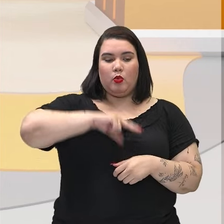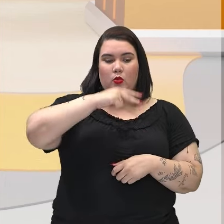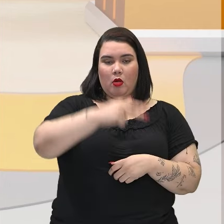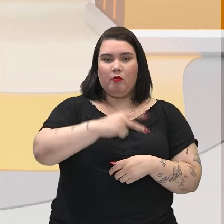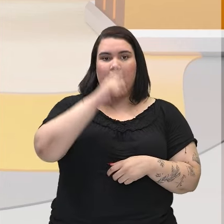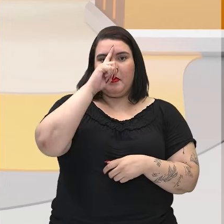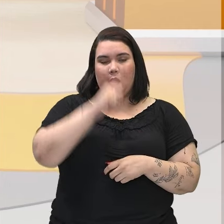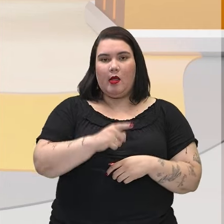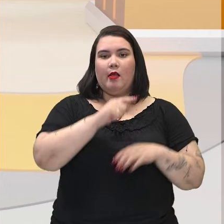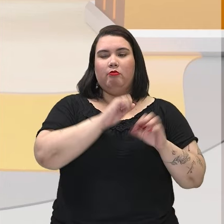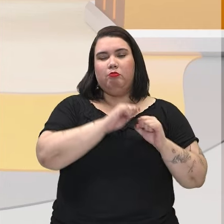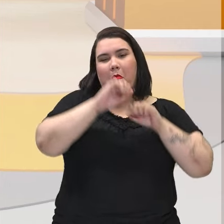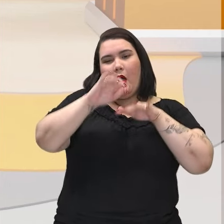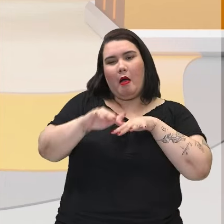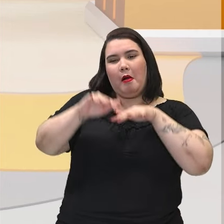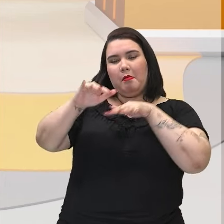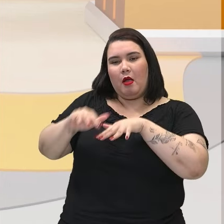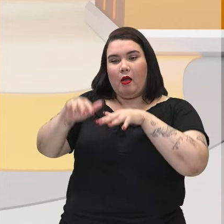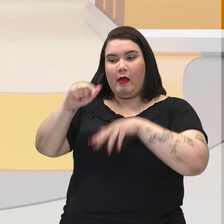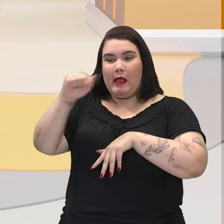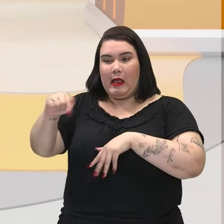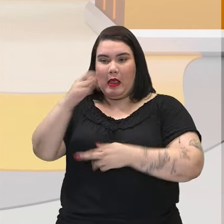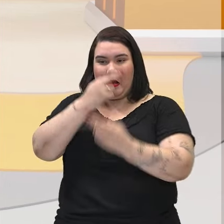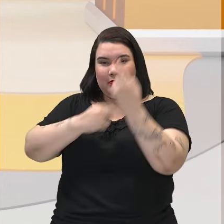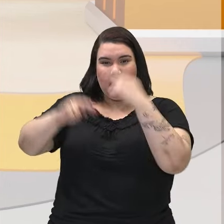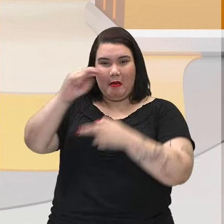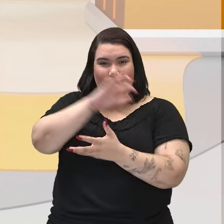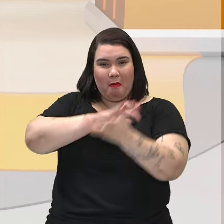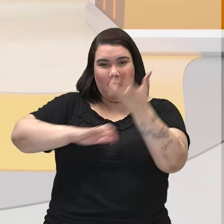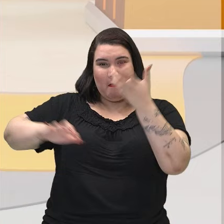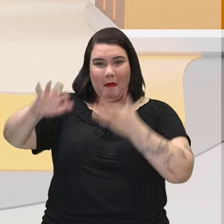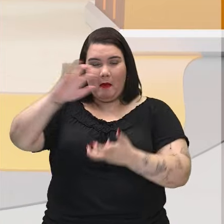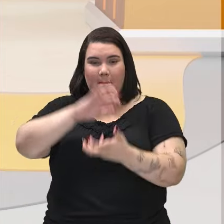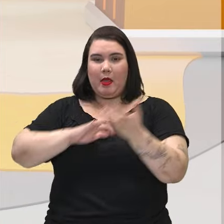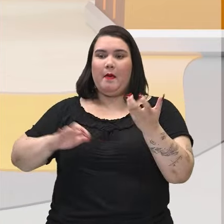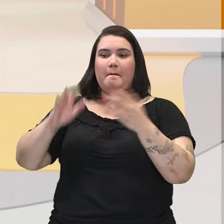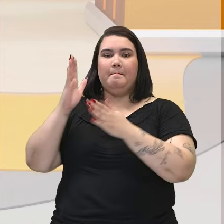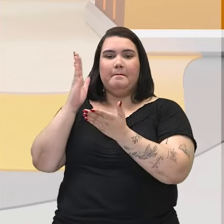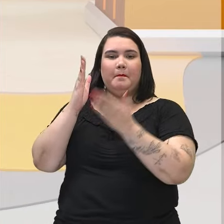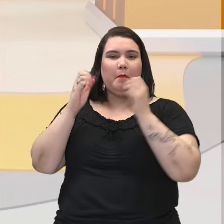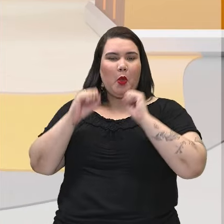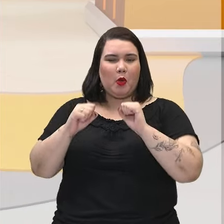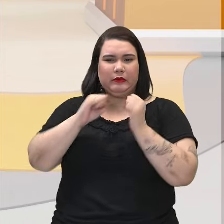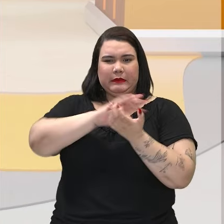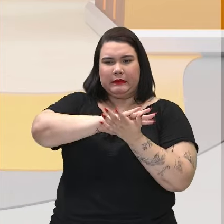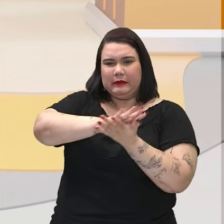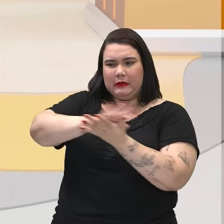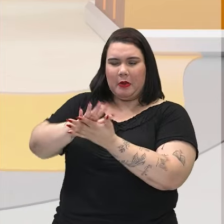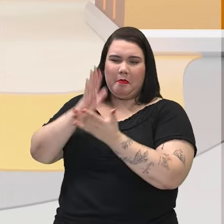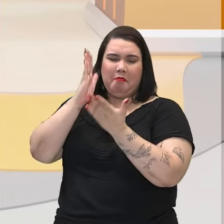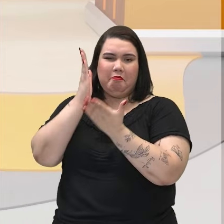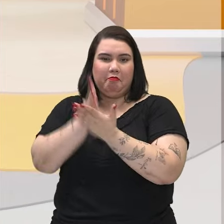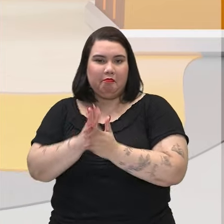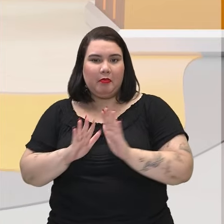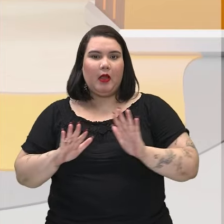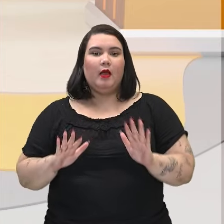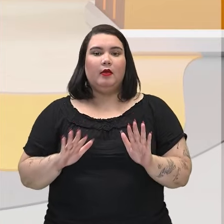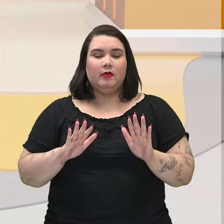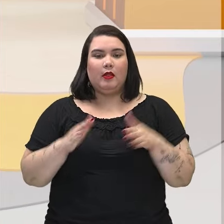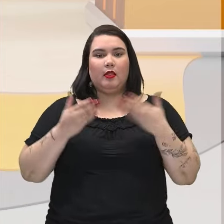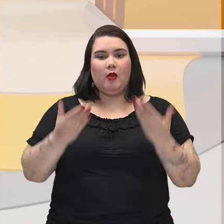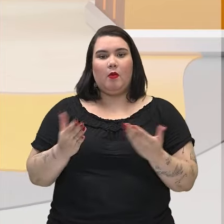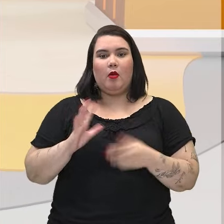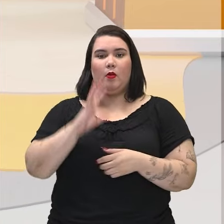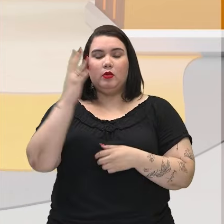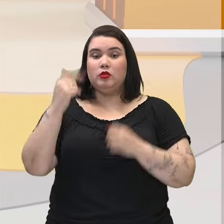reforços para que essa rebelião seja debelada, ou seja, para que ela seja eliminada, seja desfeita aí. Então nós vamos ver repressão e